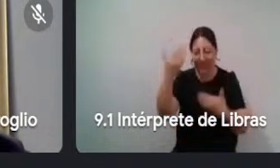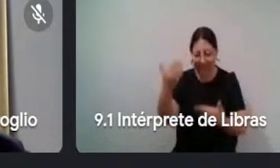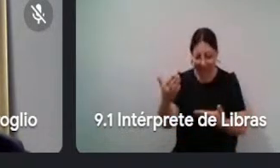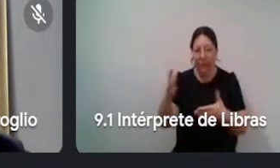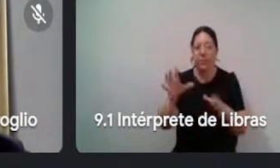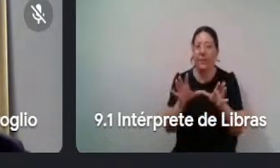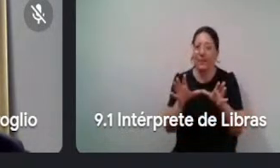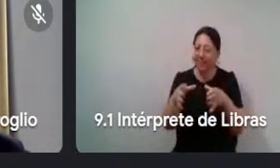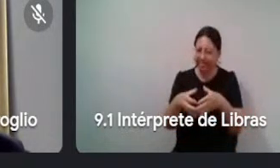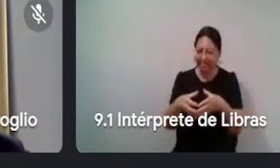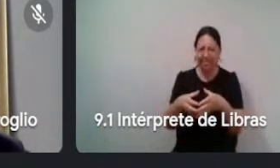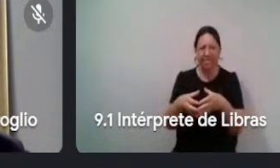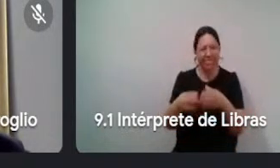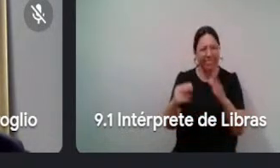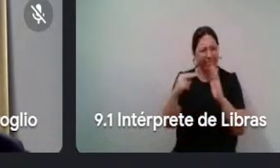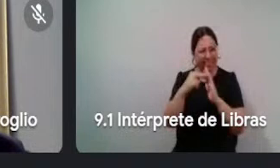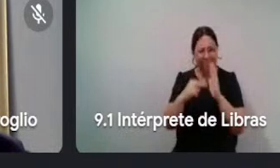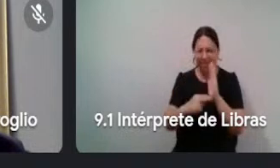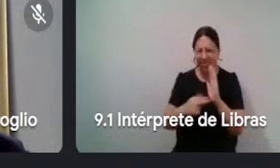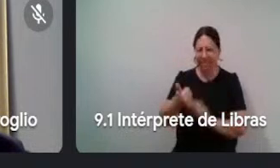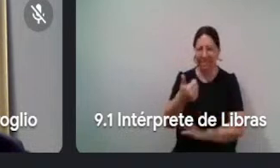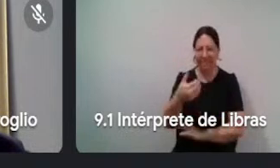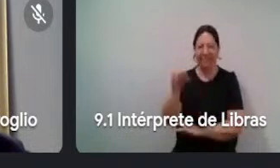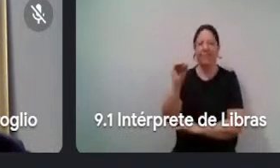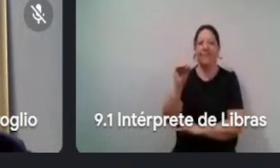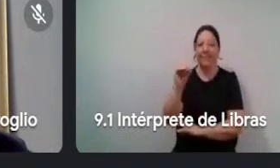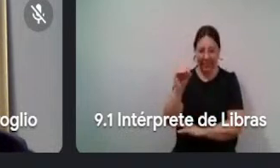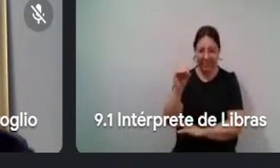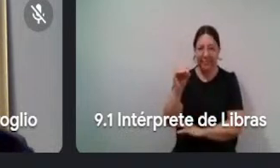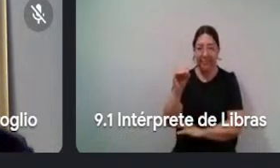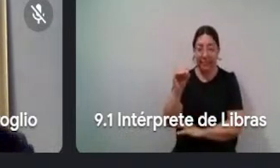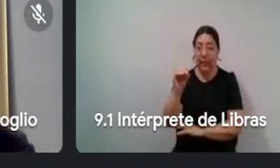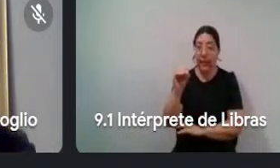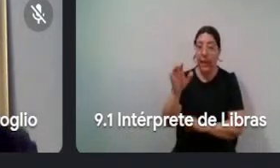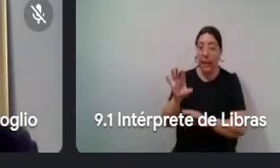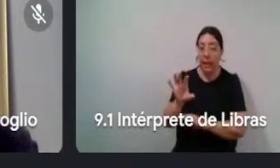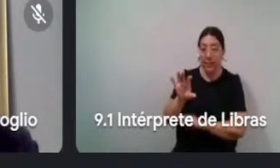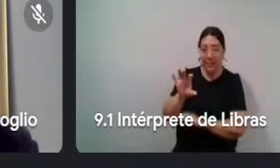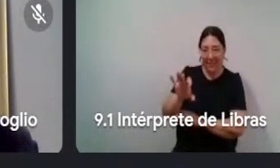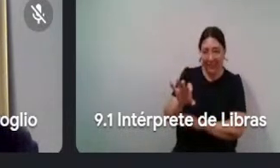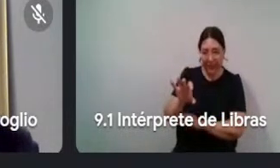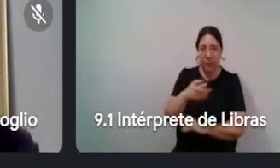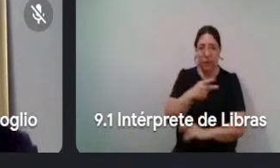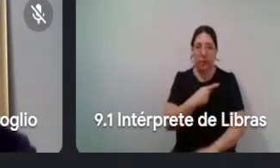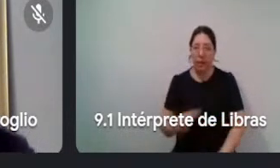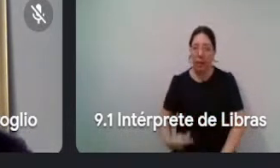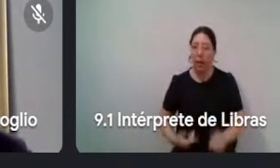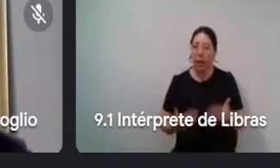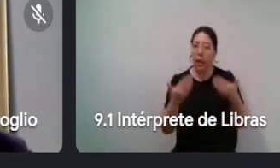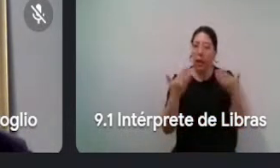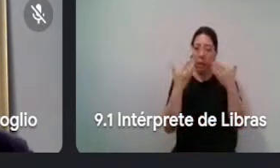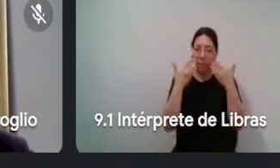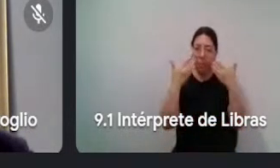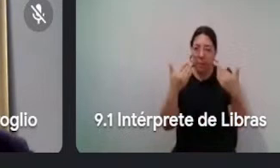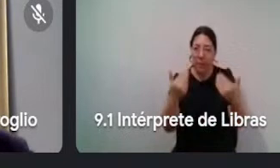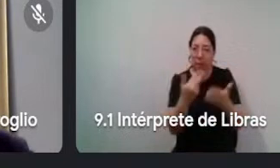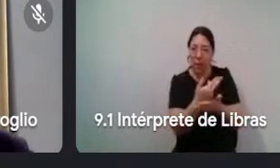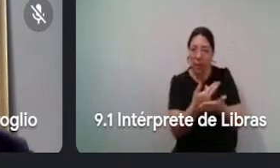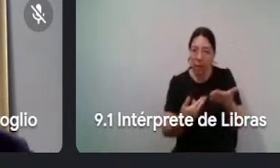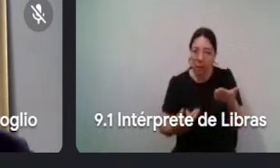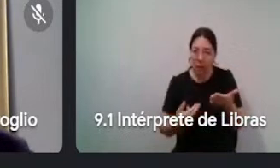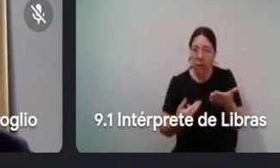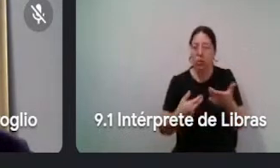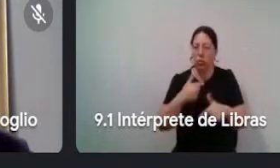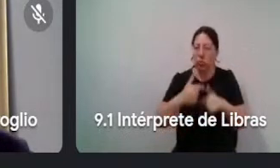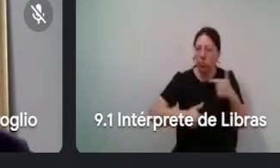nota 10. Desta forma, senhor presidente, apresento o relatório de atividades da Corregedoria relativamente ao